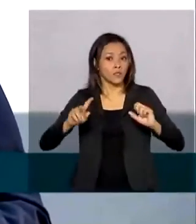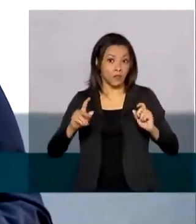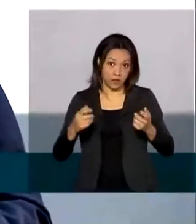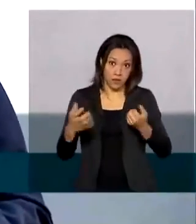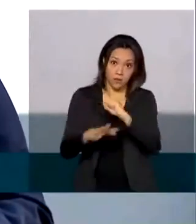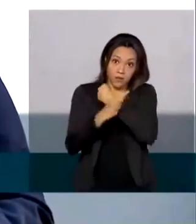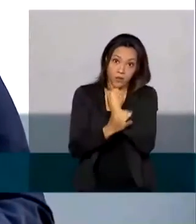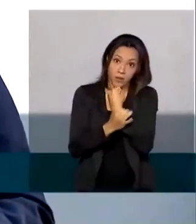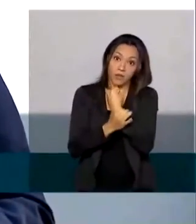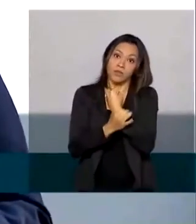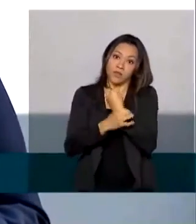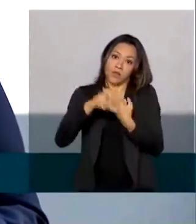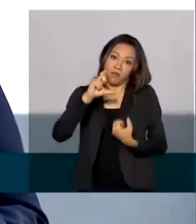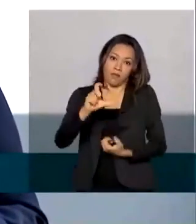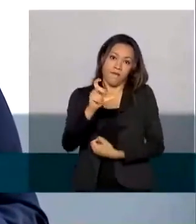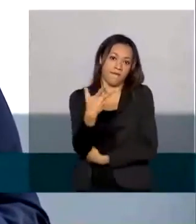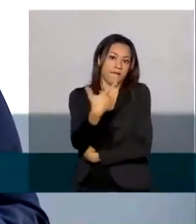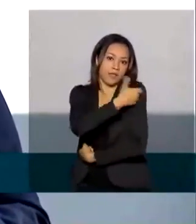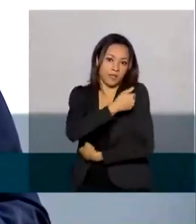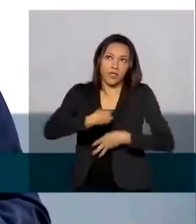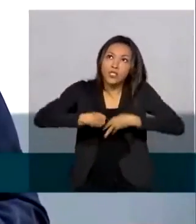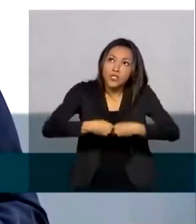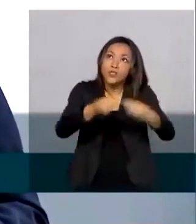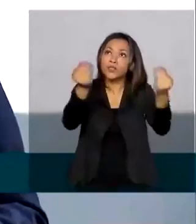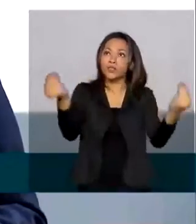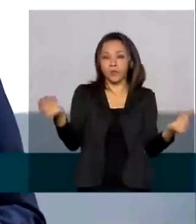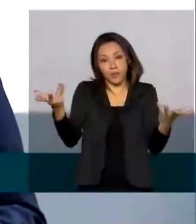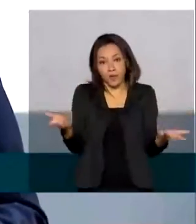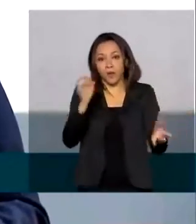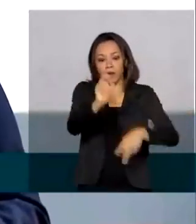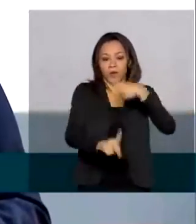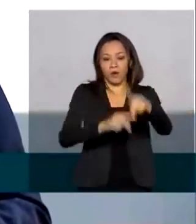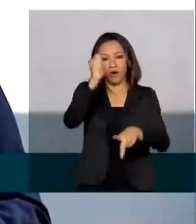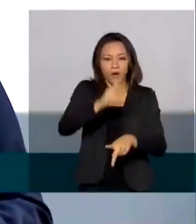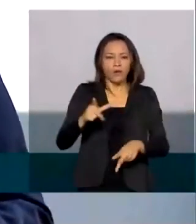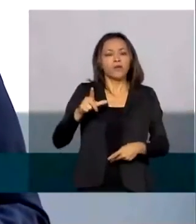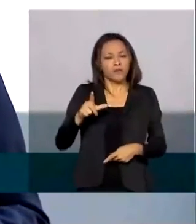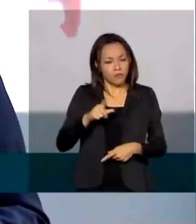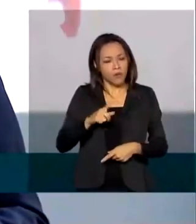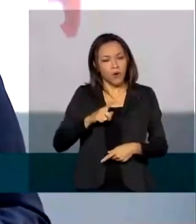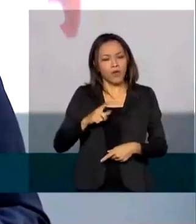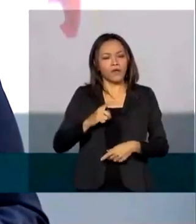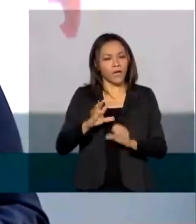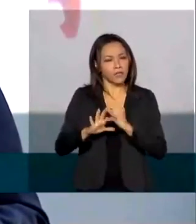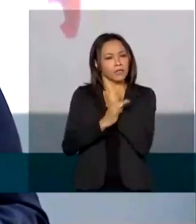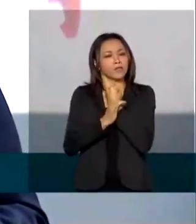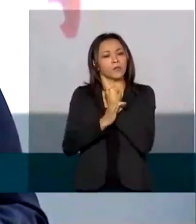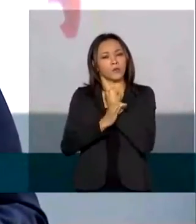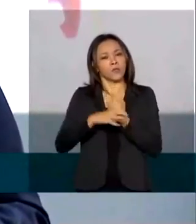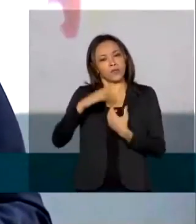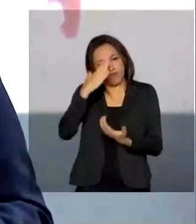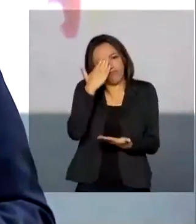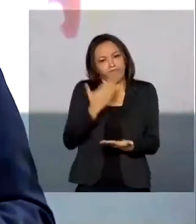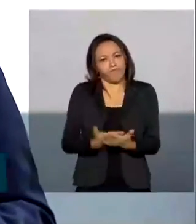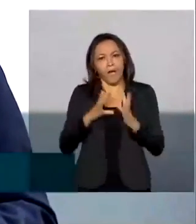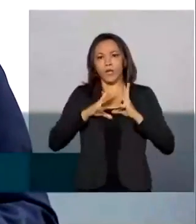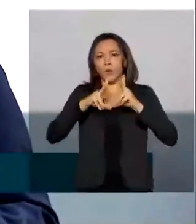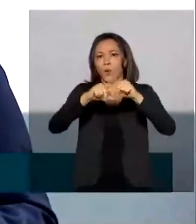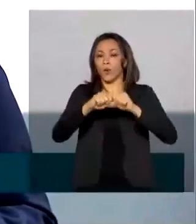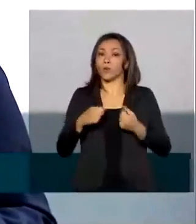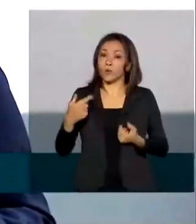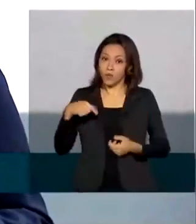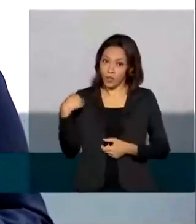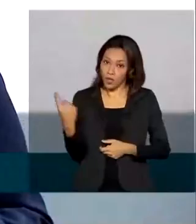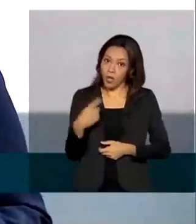ele distribui. Dessa forma, a população brasileira pode ficar tranquila com relação a todo imunizante que o